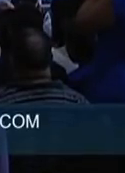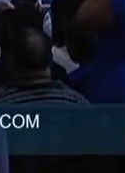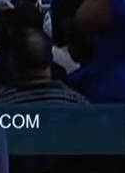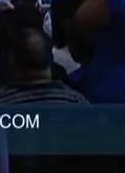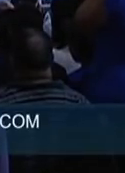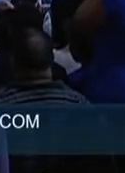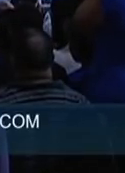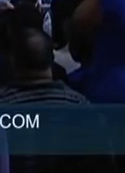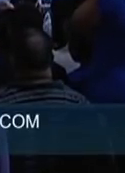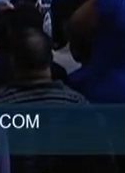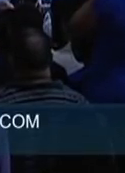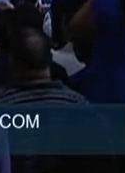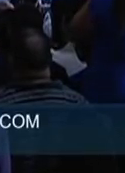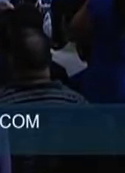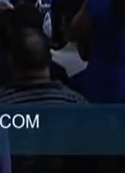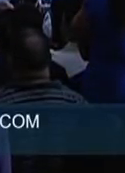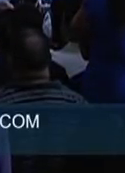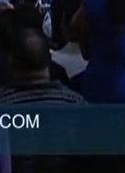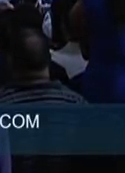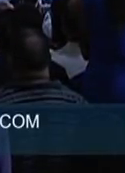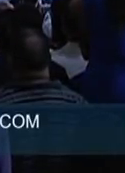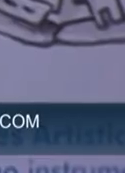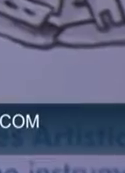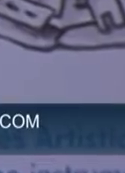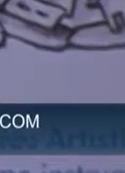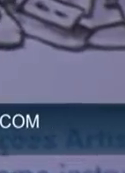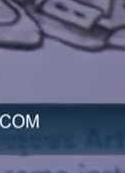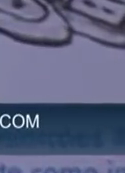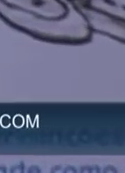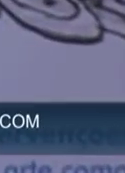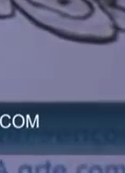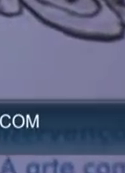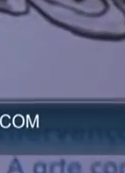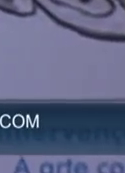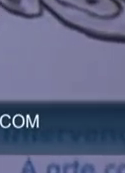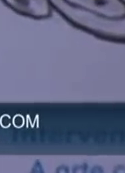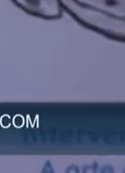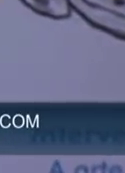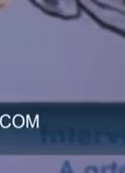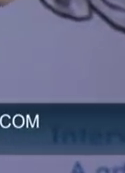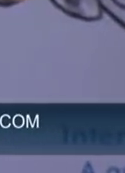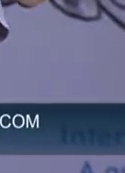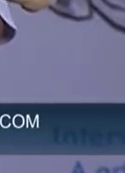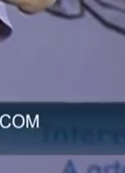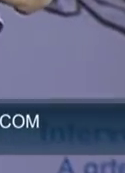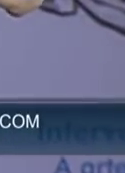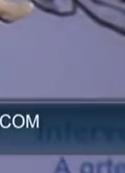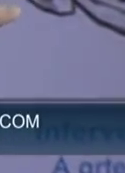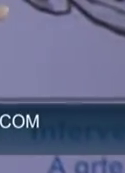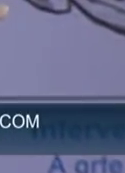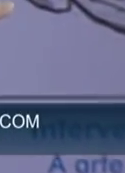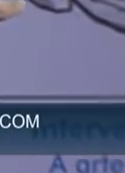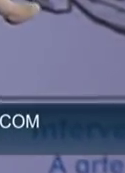chegou, ali, e vai falar para todos nós.